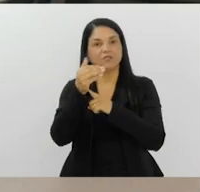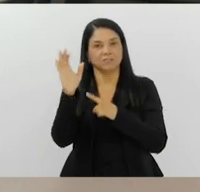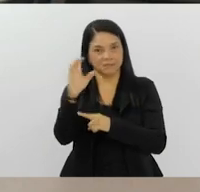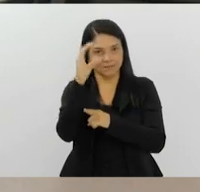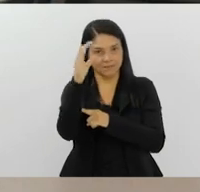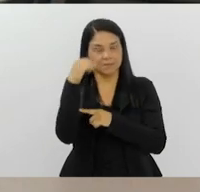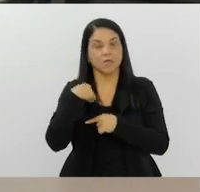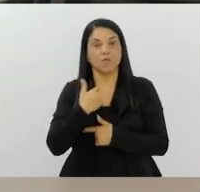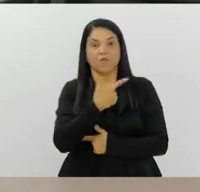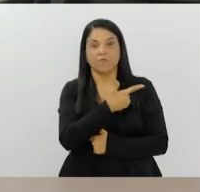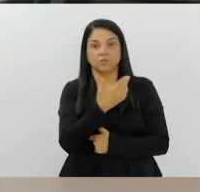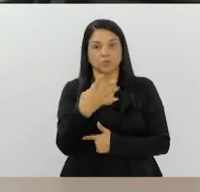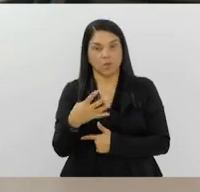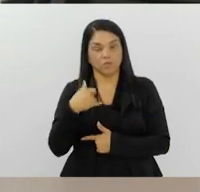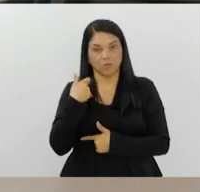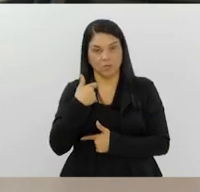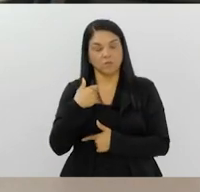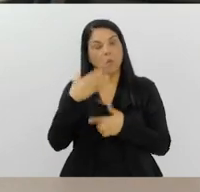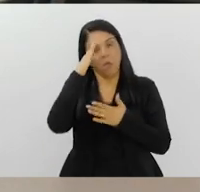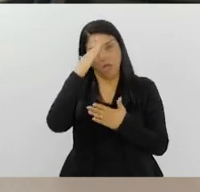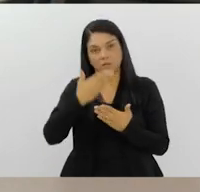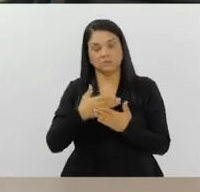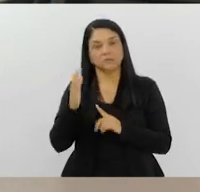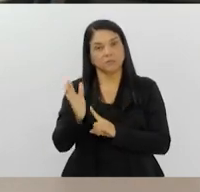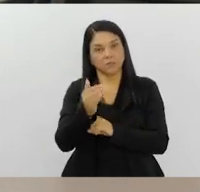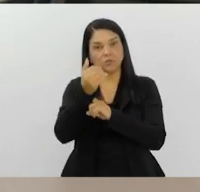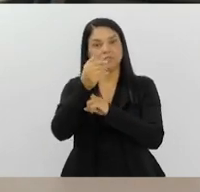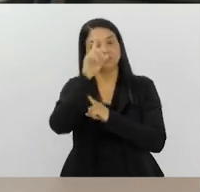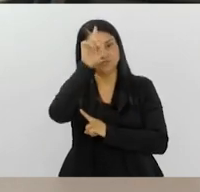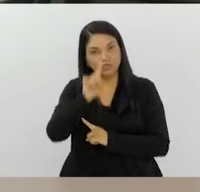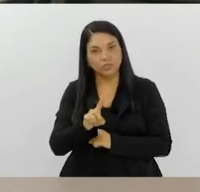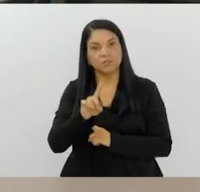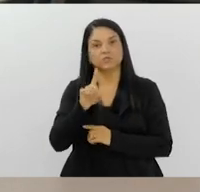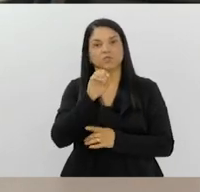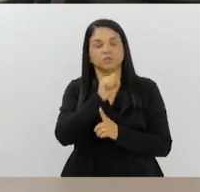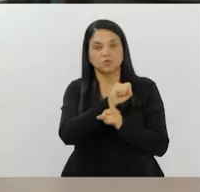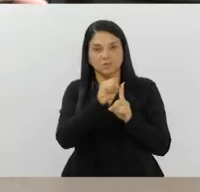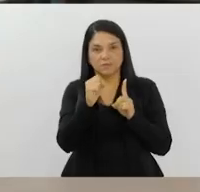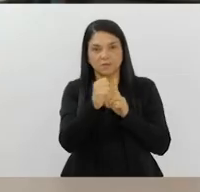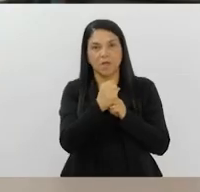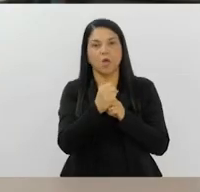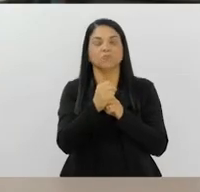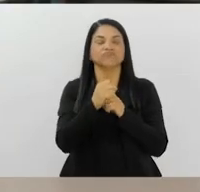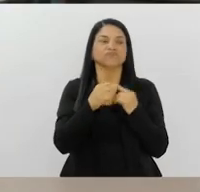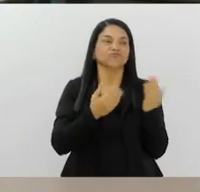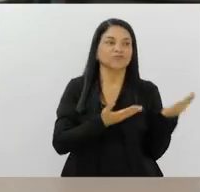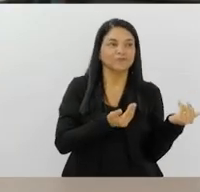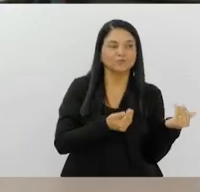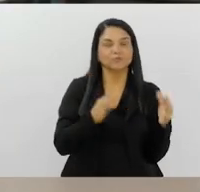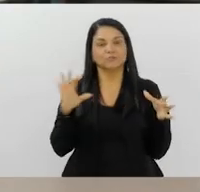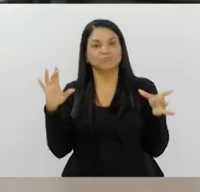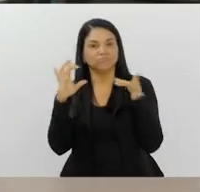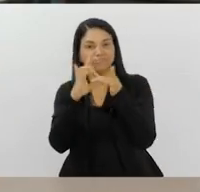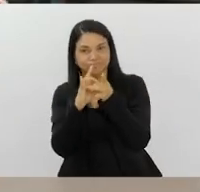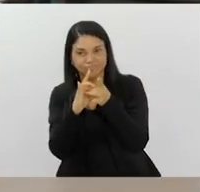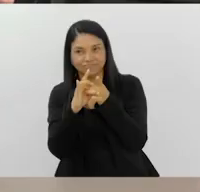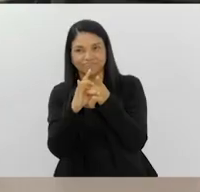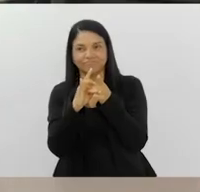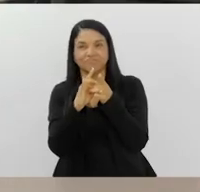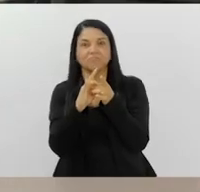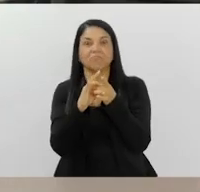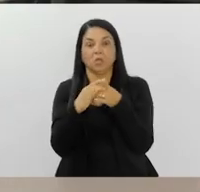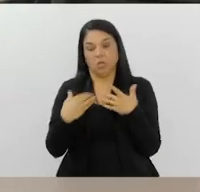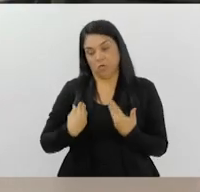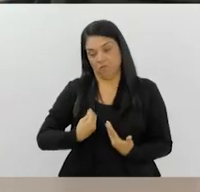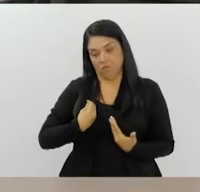anos e eu acredito que tá tecnologia tem que ser um direito social até porque tecnologia e Juventude não é só o papo de futuro é papo de agora eu tô vivendo